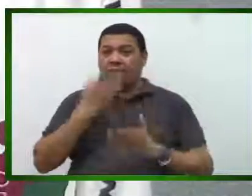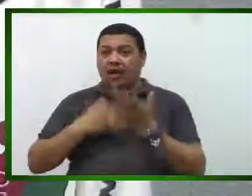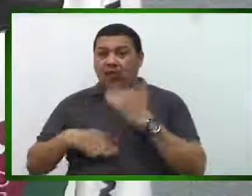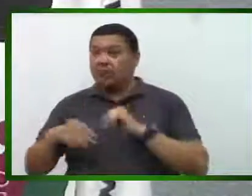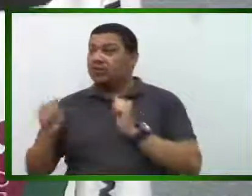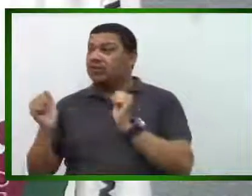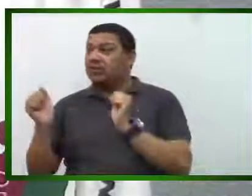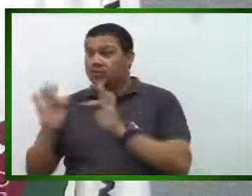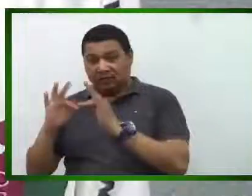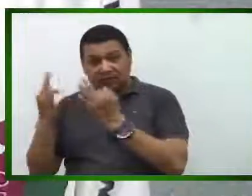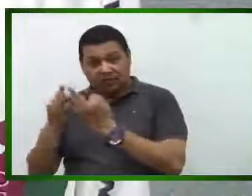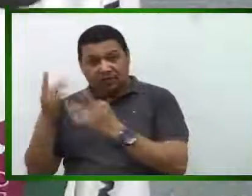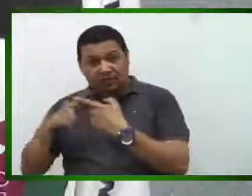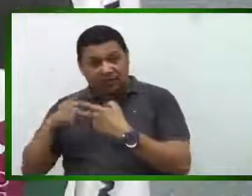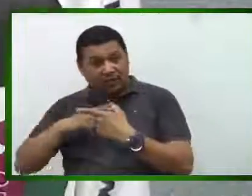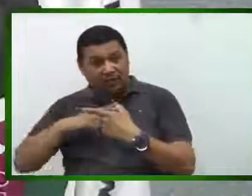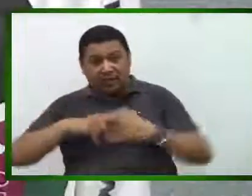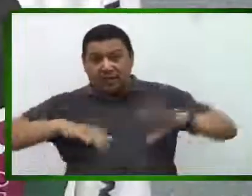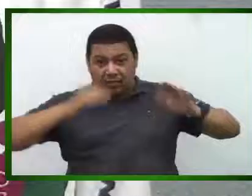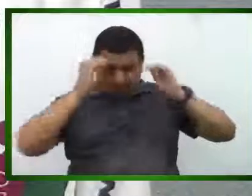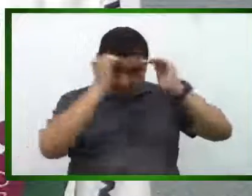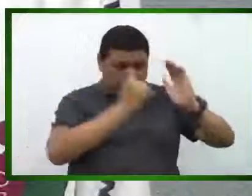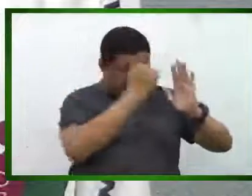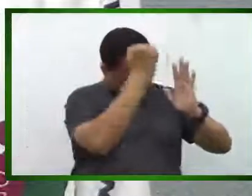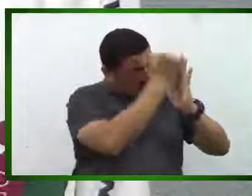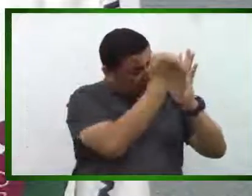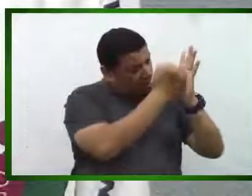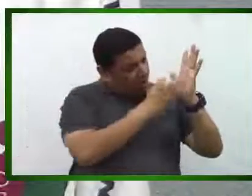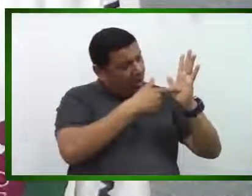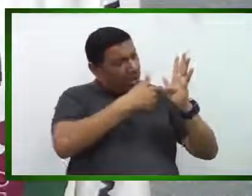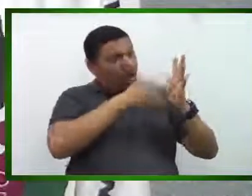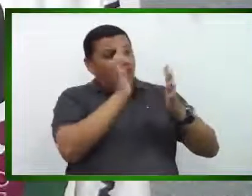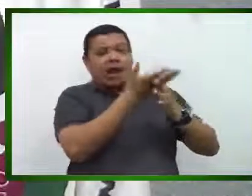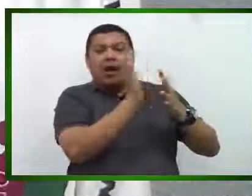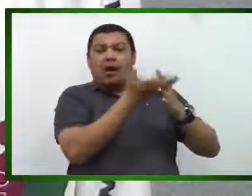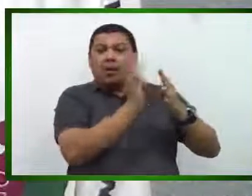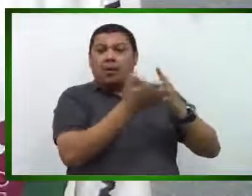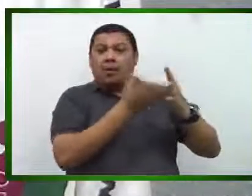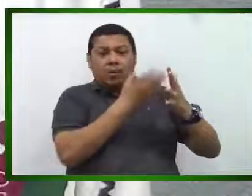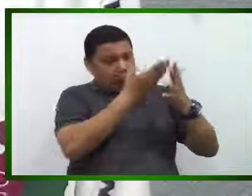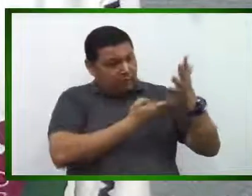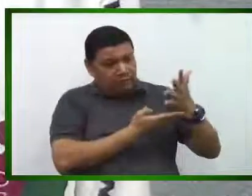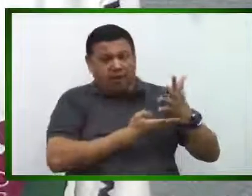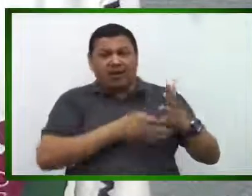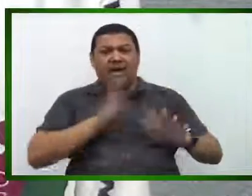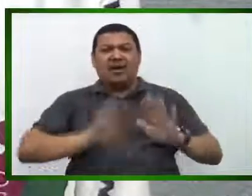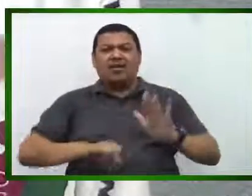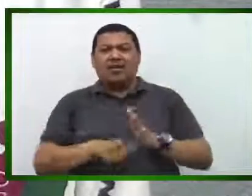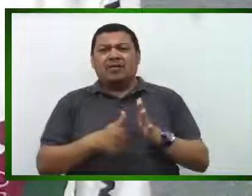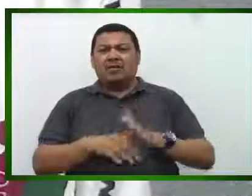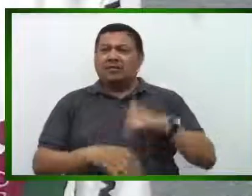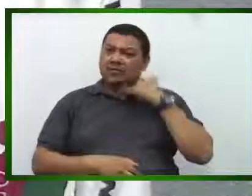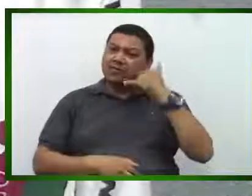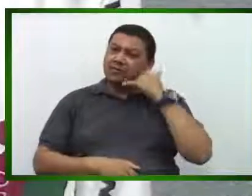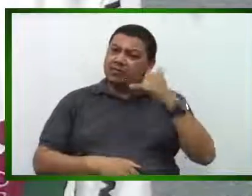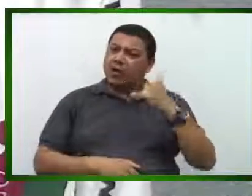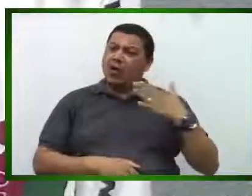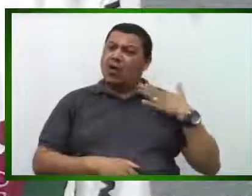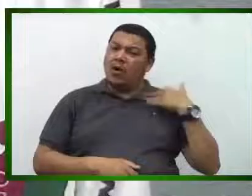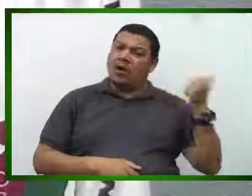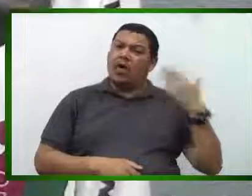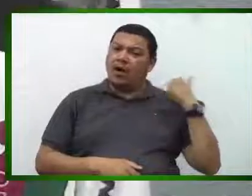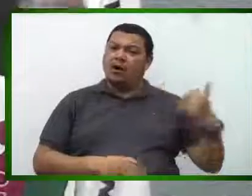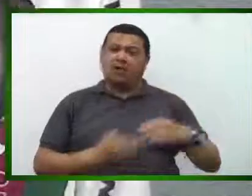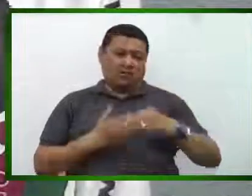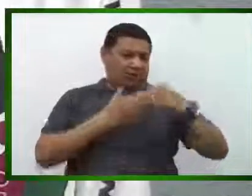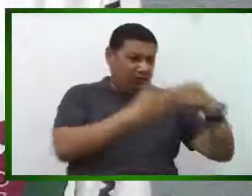parente para atender uma agenda. Quantas vezes eu mesmo recebi ligações pedindo apoio para